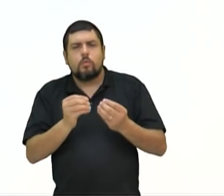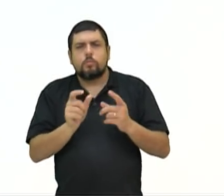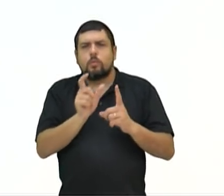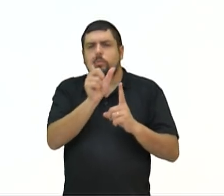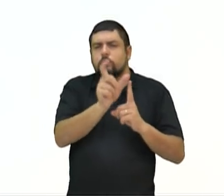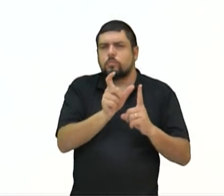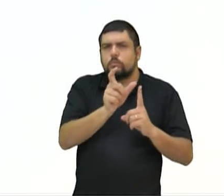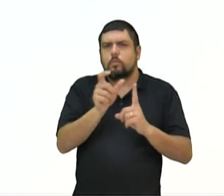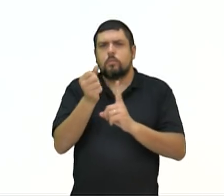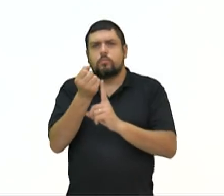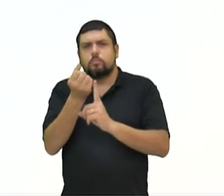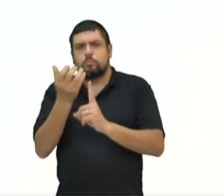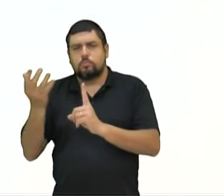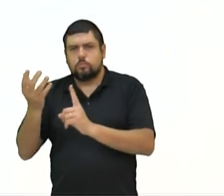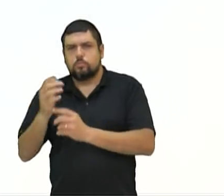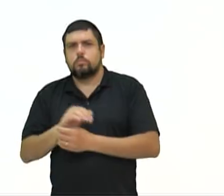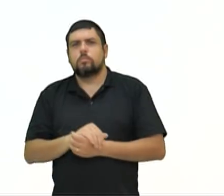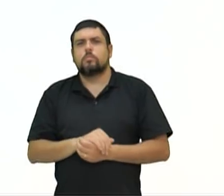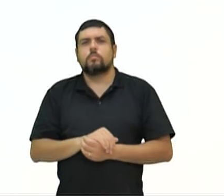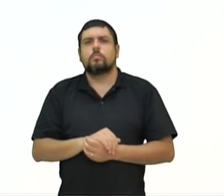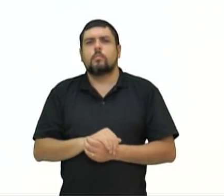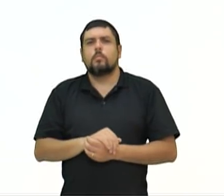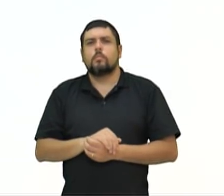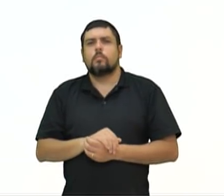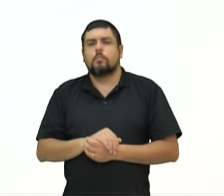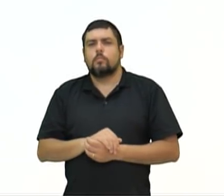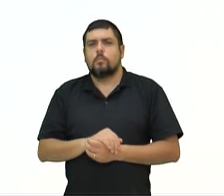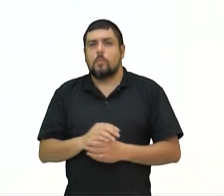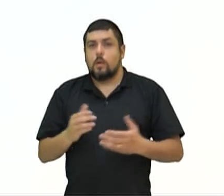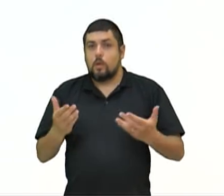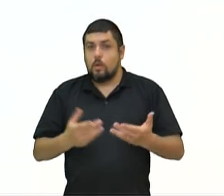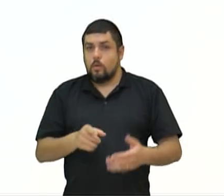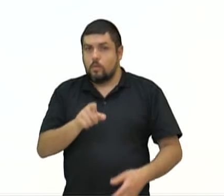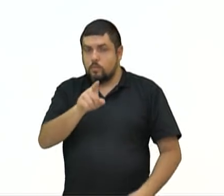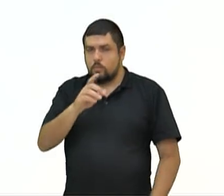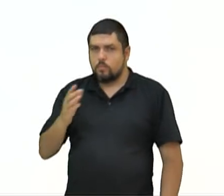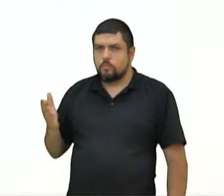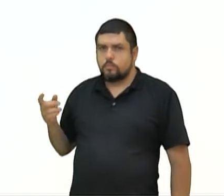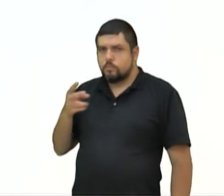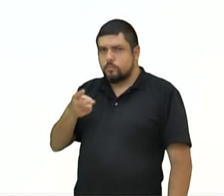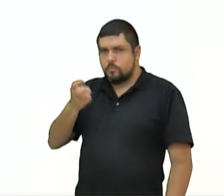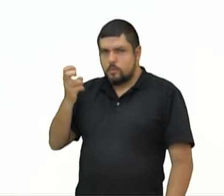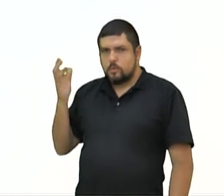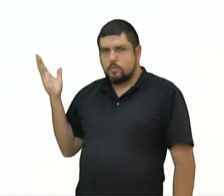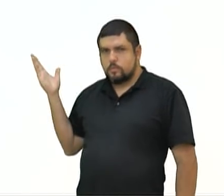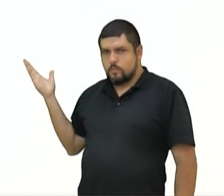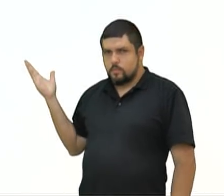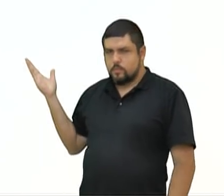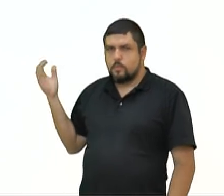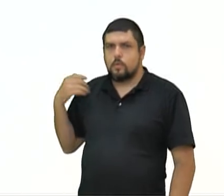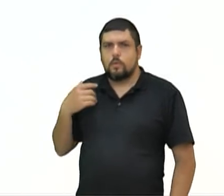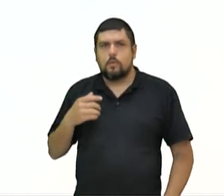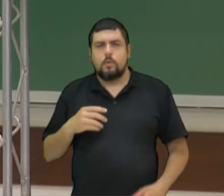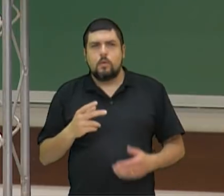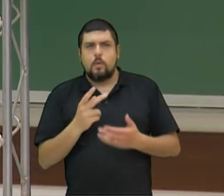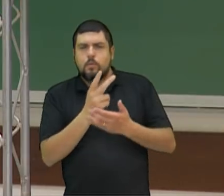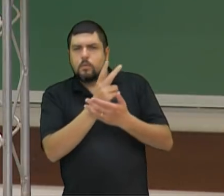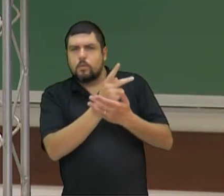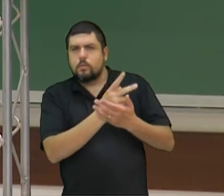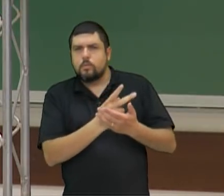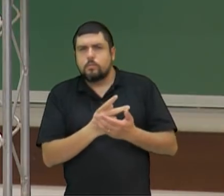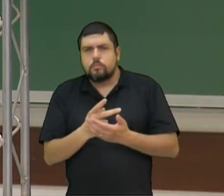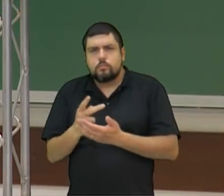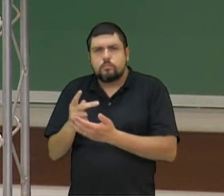linguagem verbal. Então aqui vocês têm agora uma ilustração, várias imagens ali, vários desenhos compõem